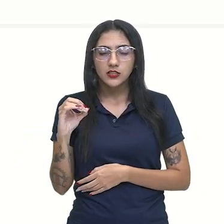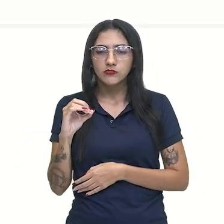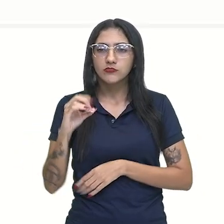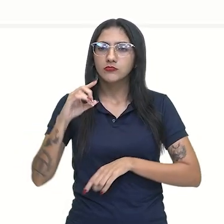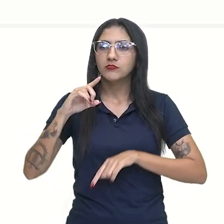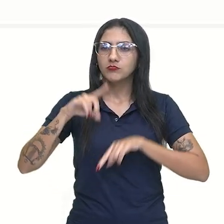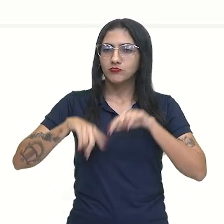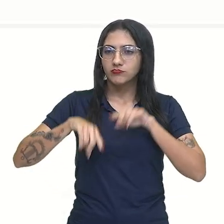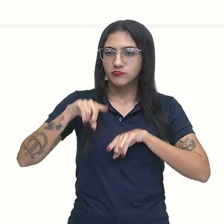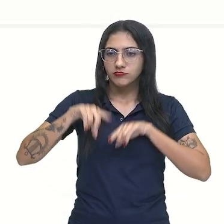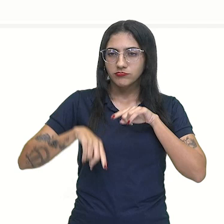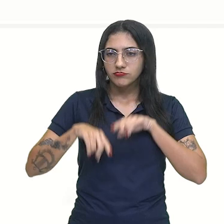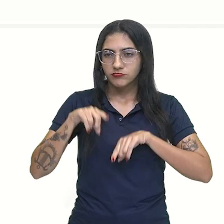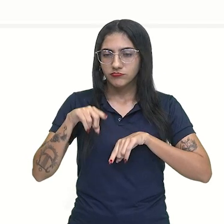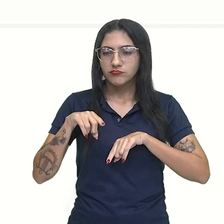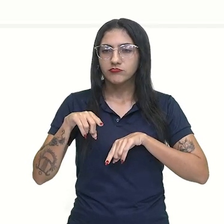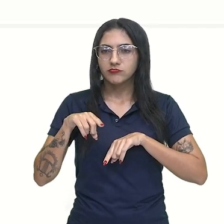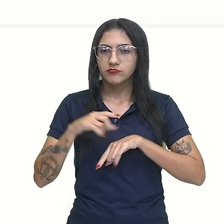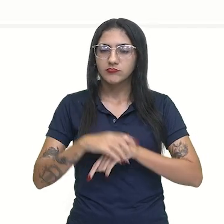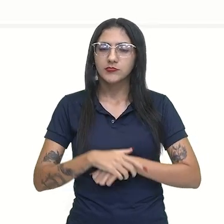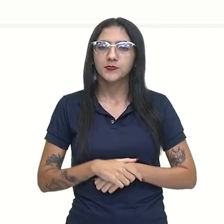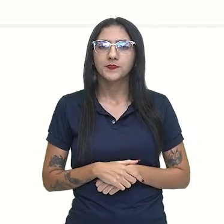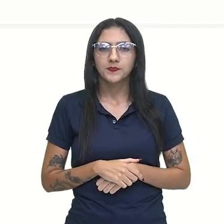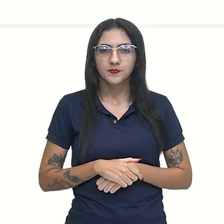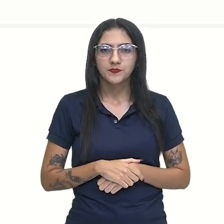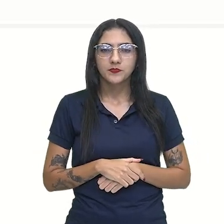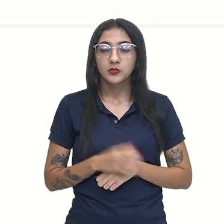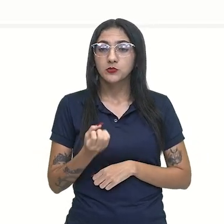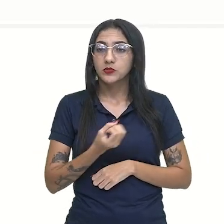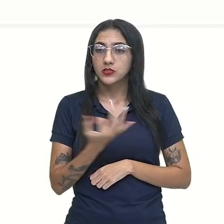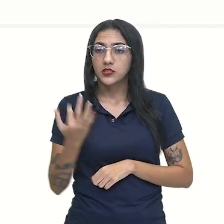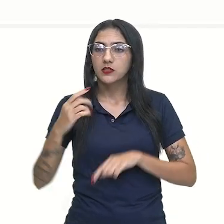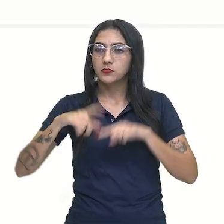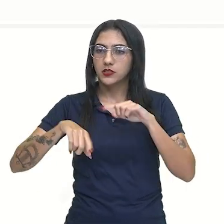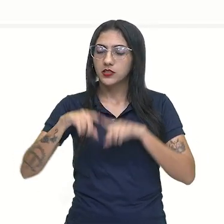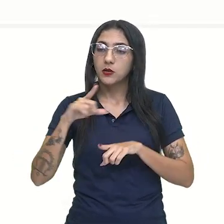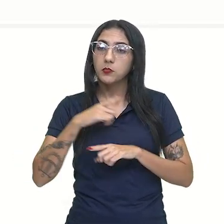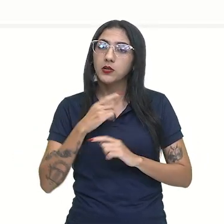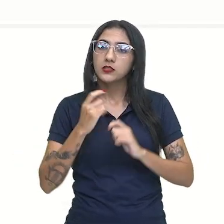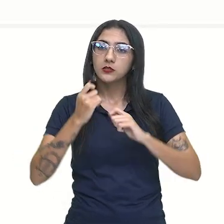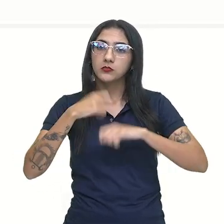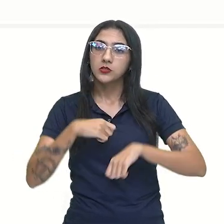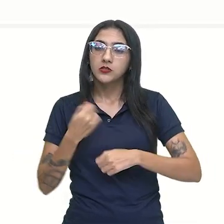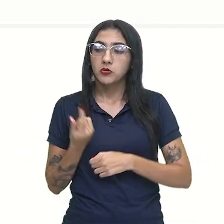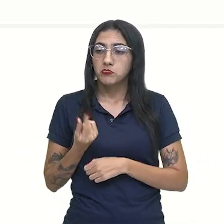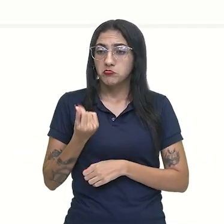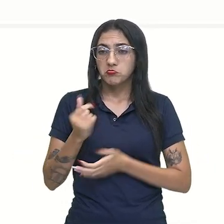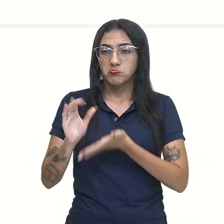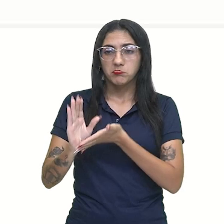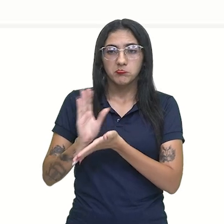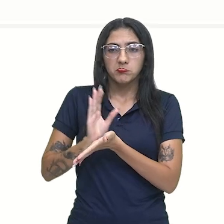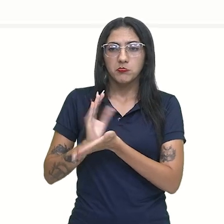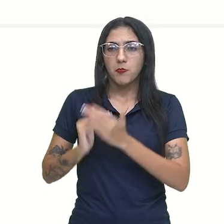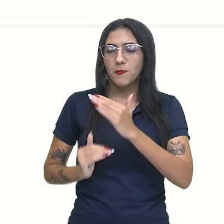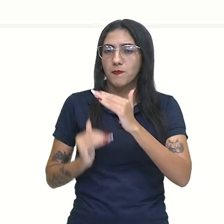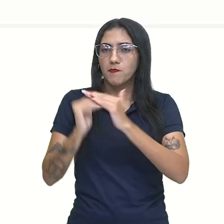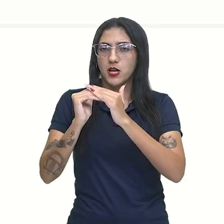desse produto aí para se obter o lucro máximo,